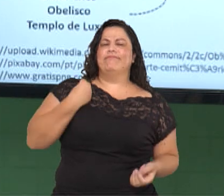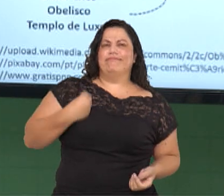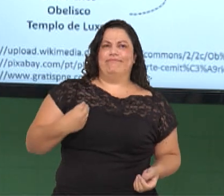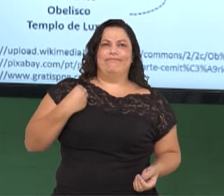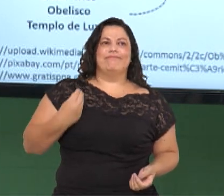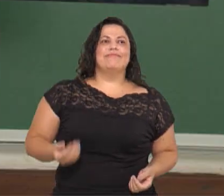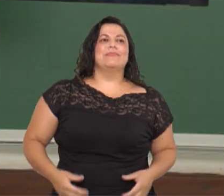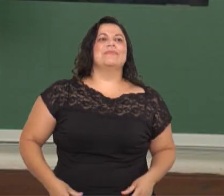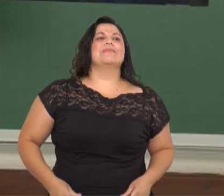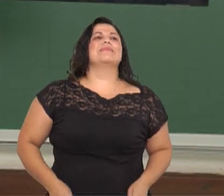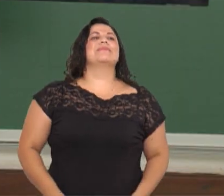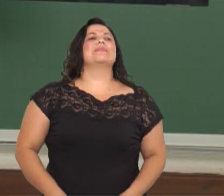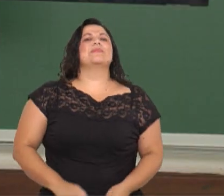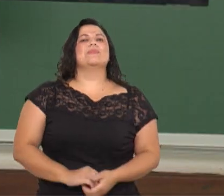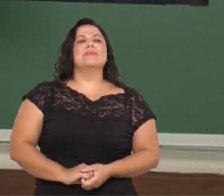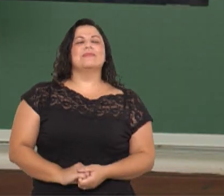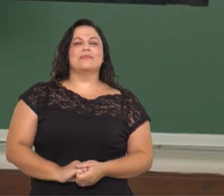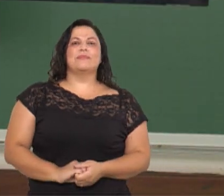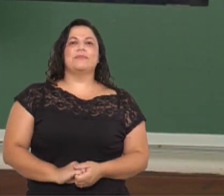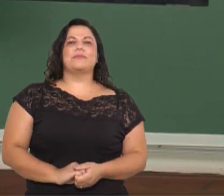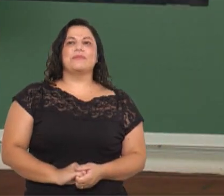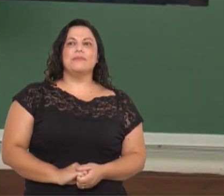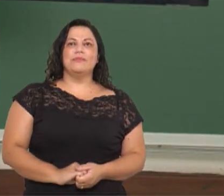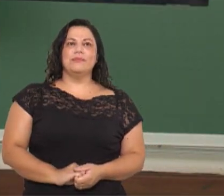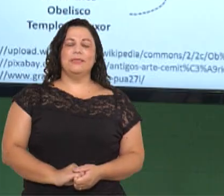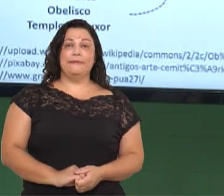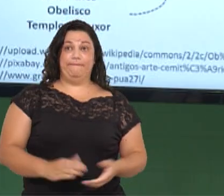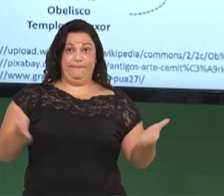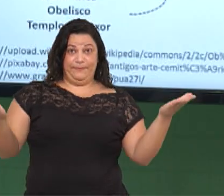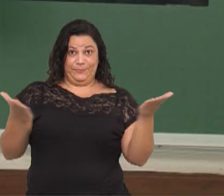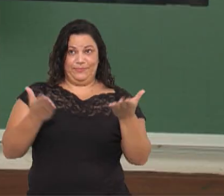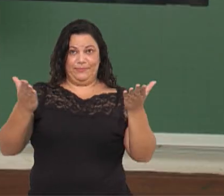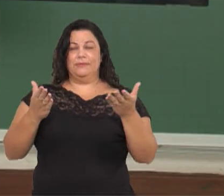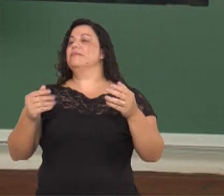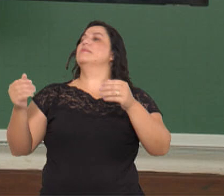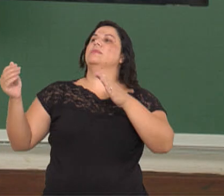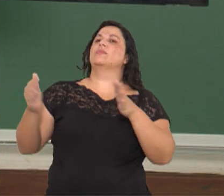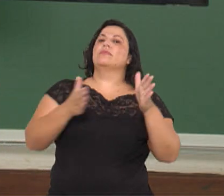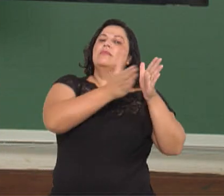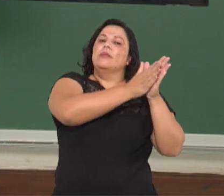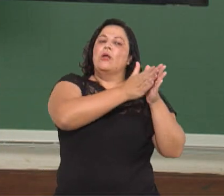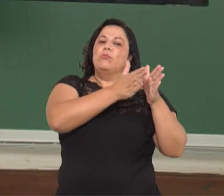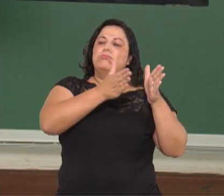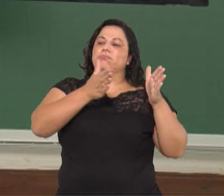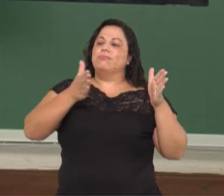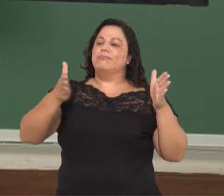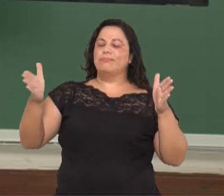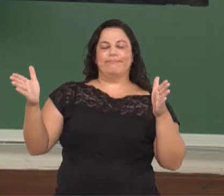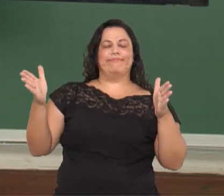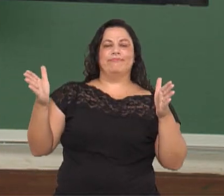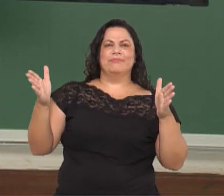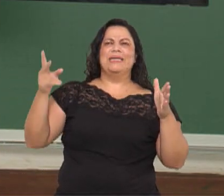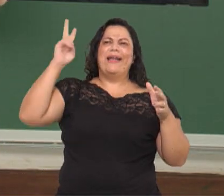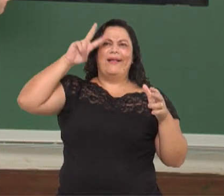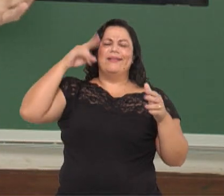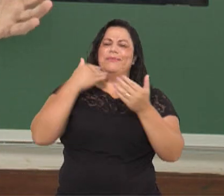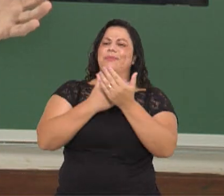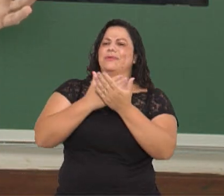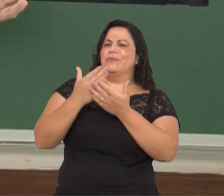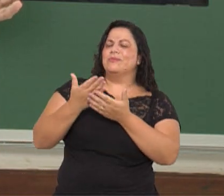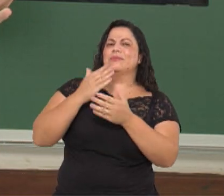vida. Agora eu vou mostrar para vocês uma linha do tempo. Eu não conversei com vocês lá no início da